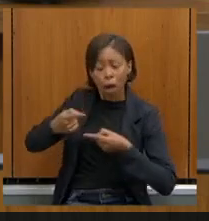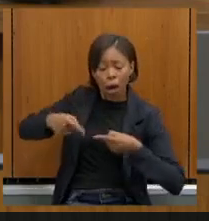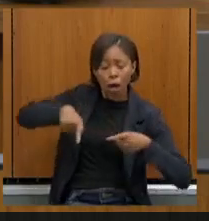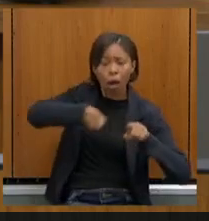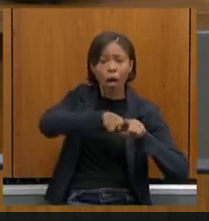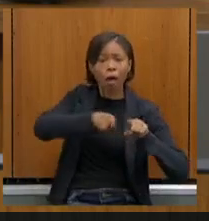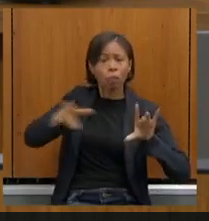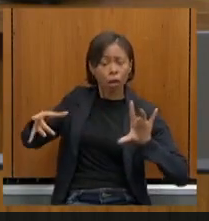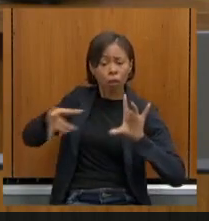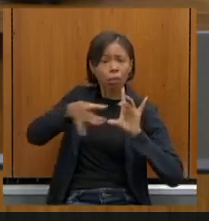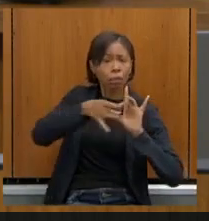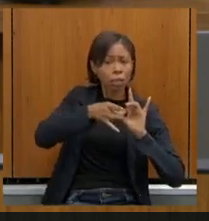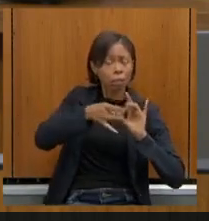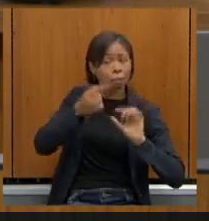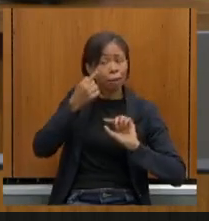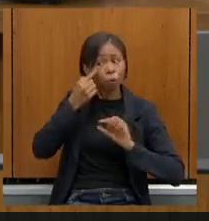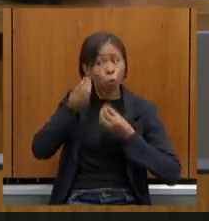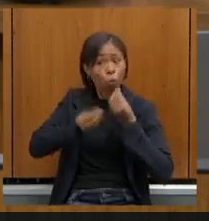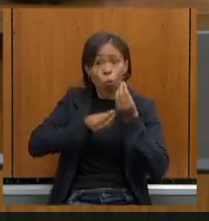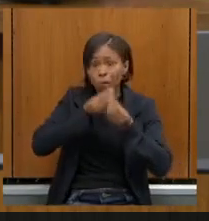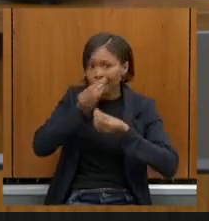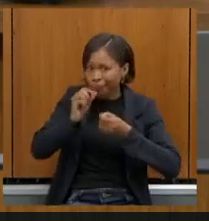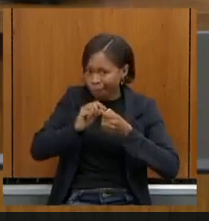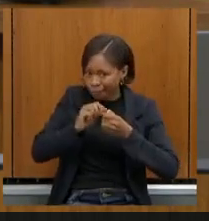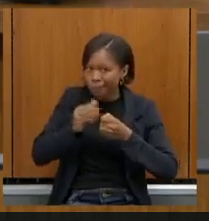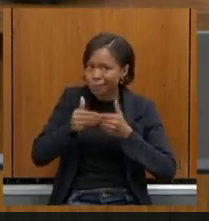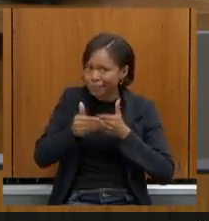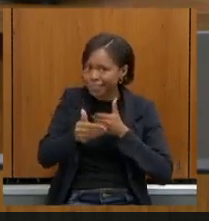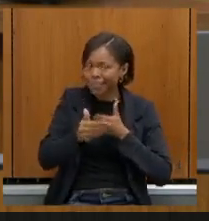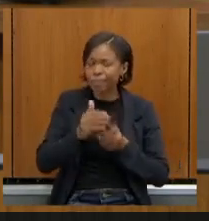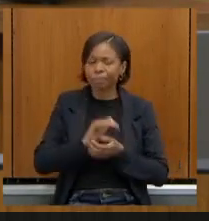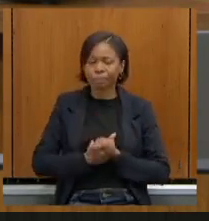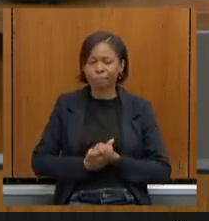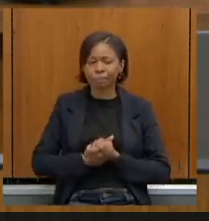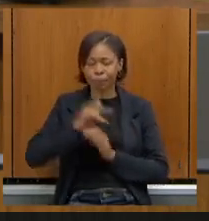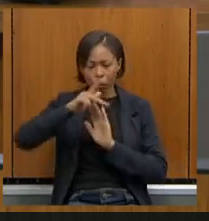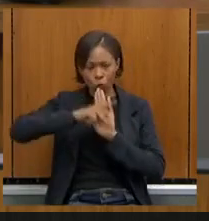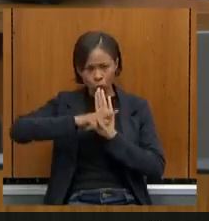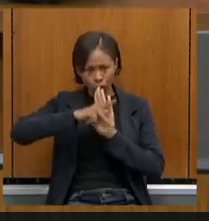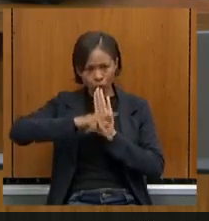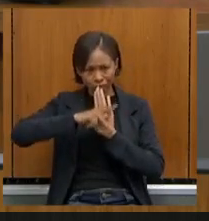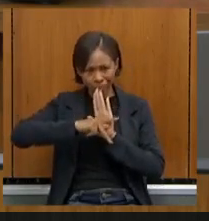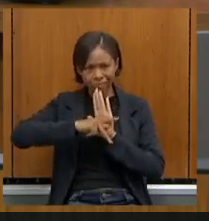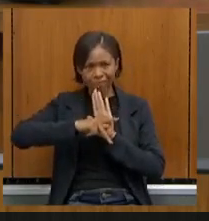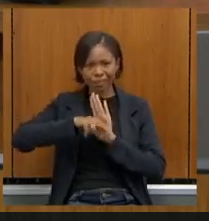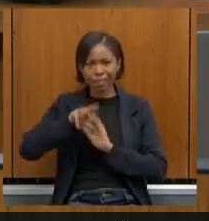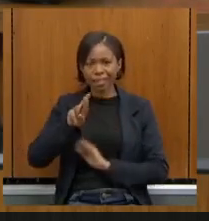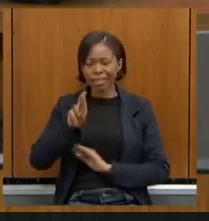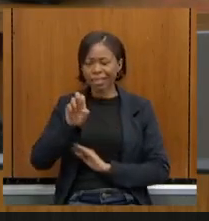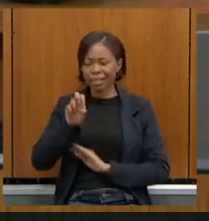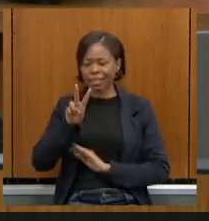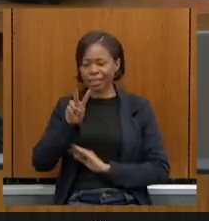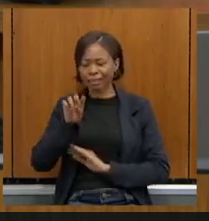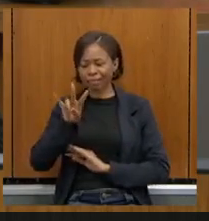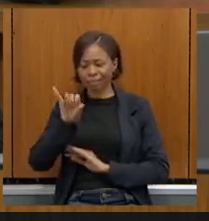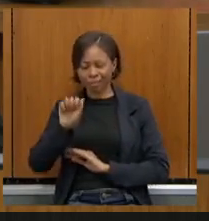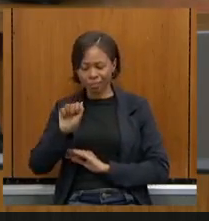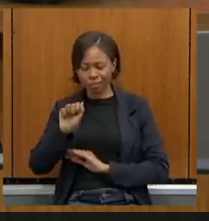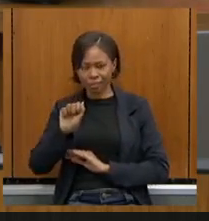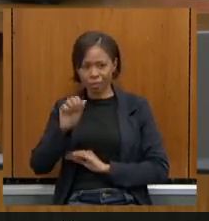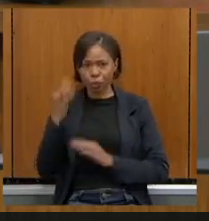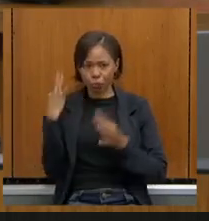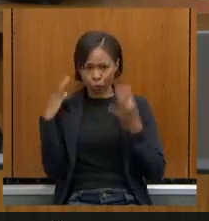como é que a gente vai viabilizar isso. Bom, o projeto, o Reviva Turismo, tem vários projetos. Dentro dele, tem um